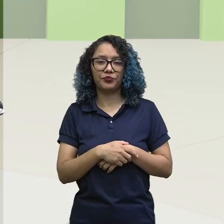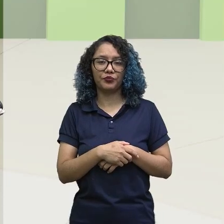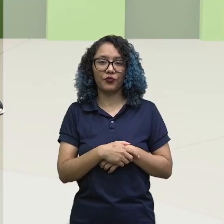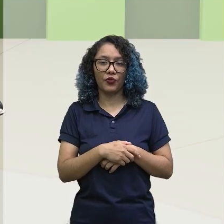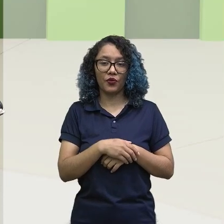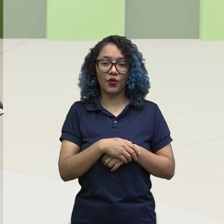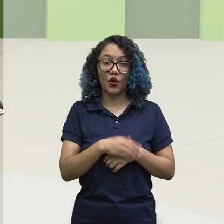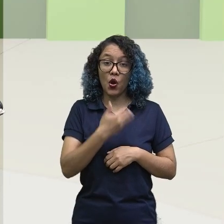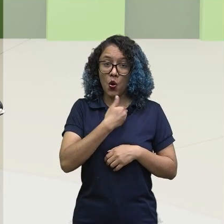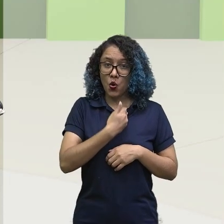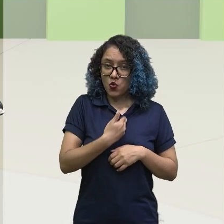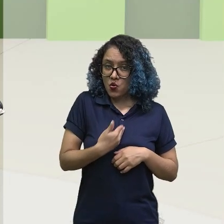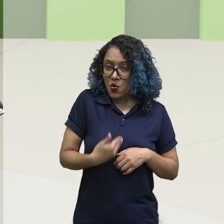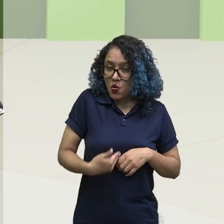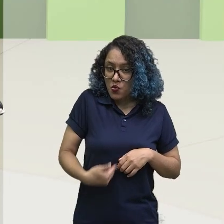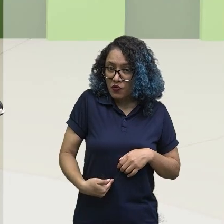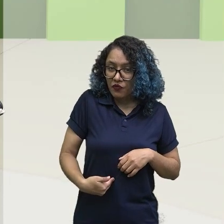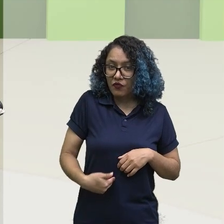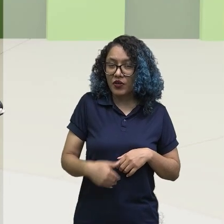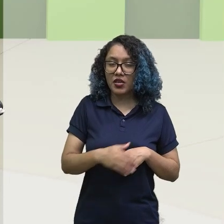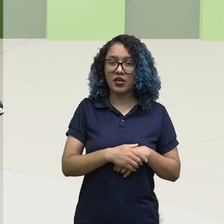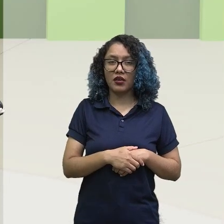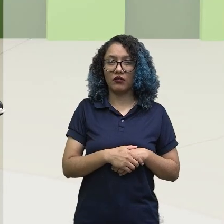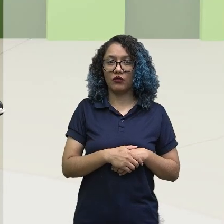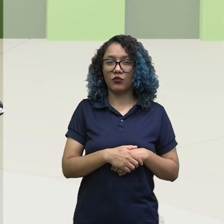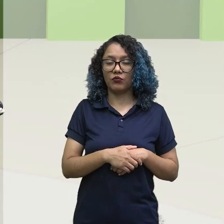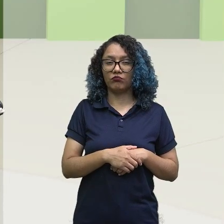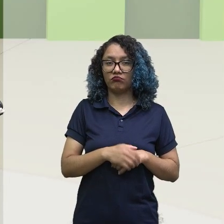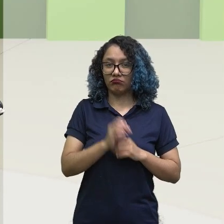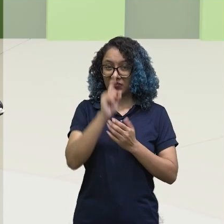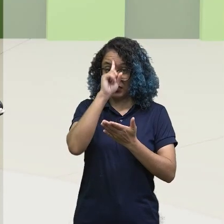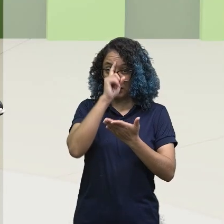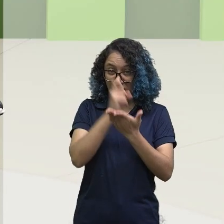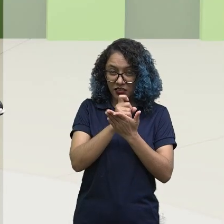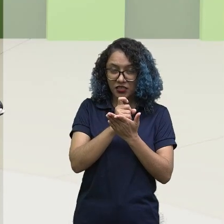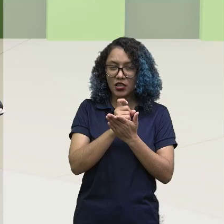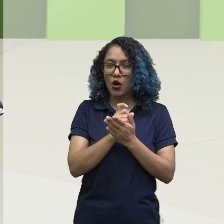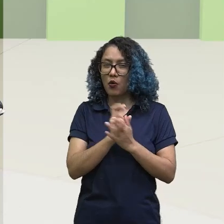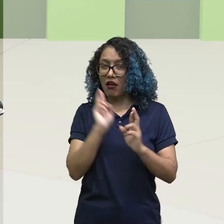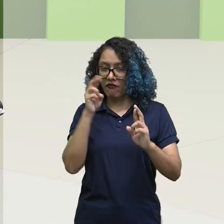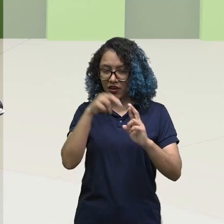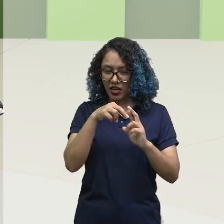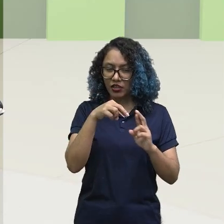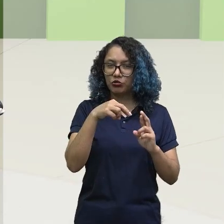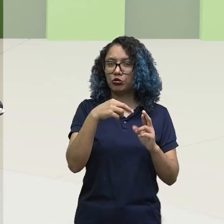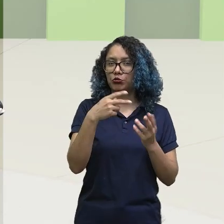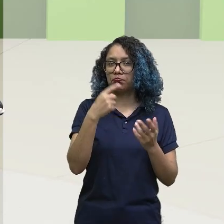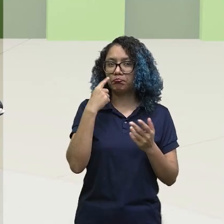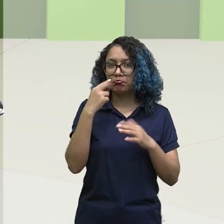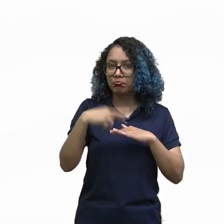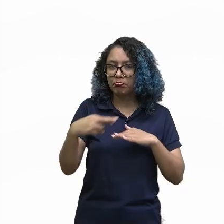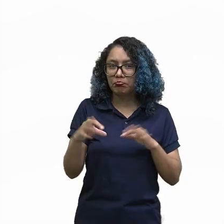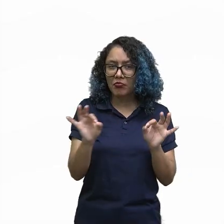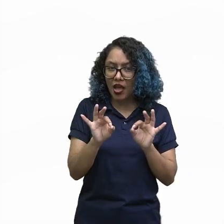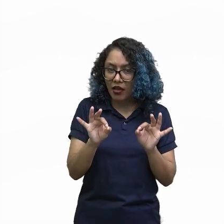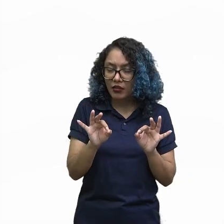em em tomarem alguma atitude em relação a isso? Estão. Vamos dar uma olhada.